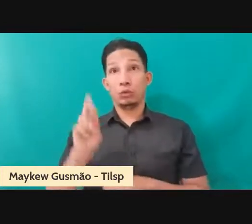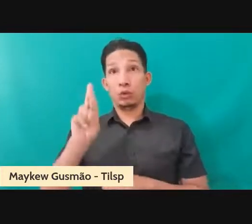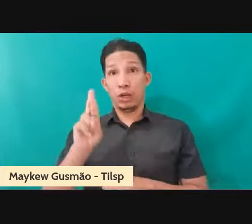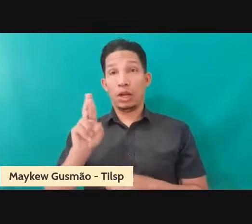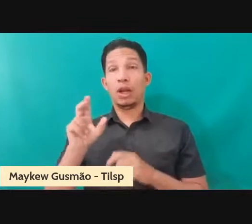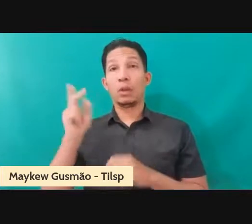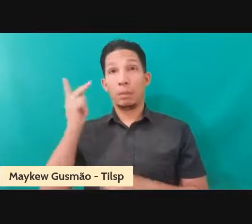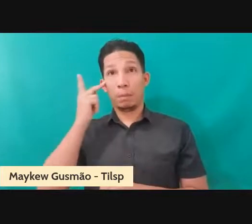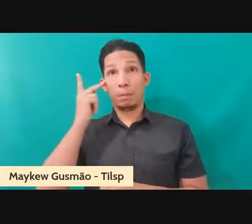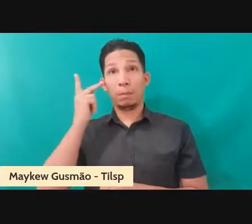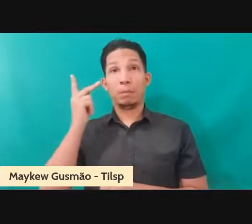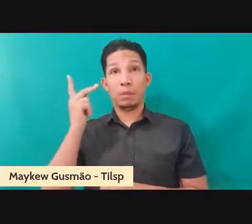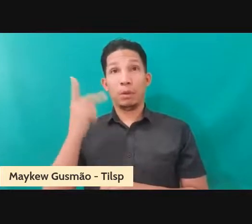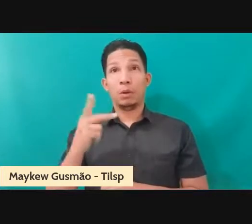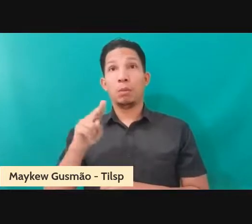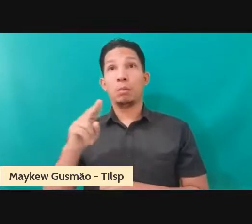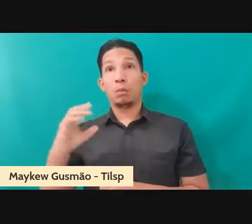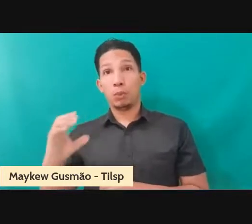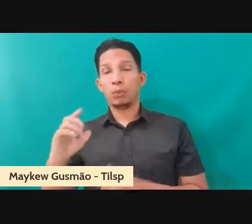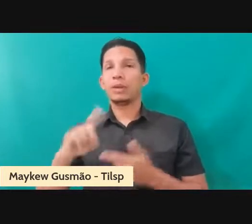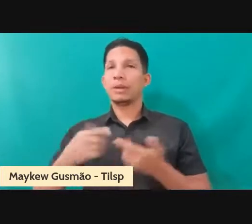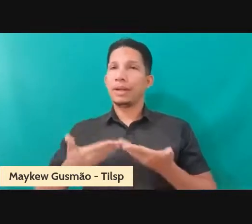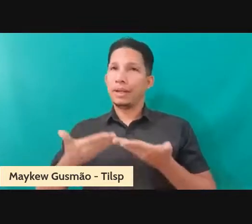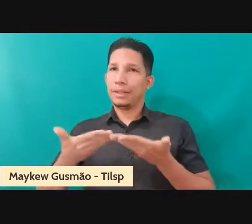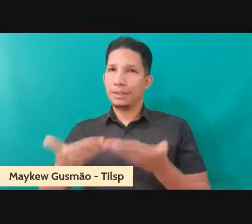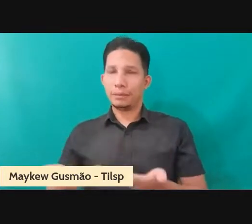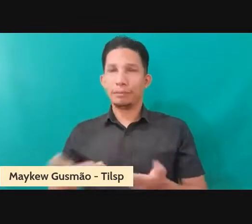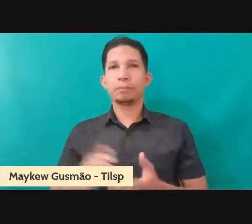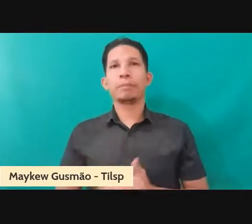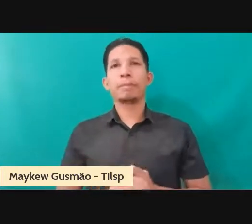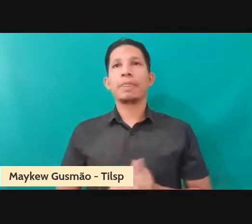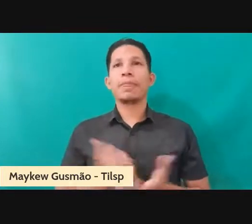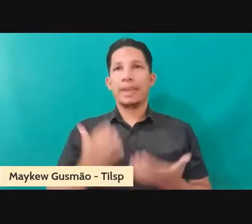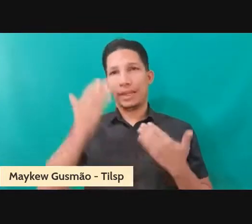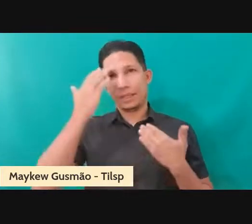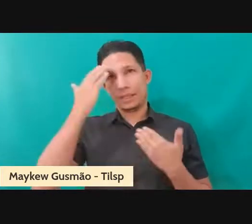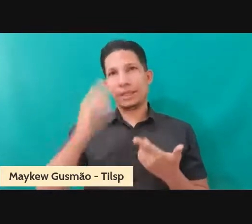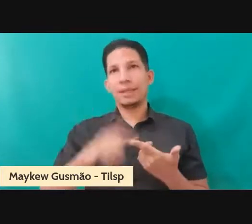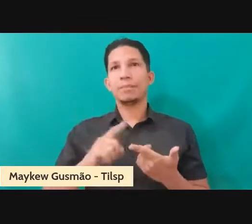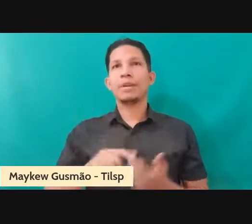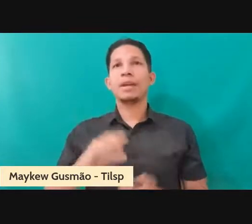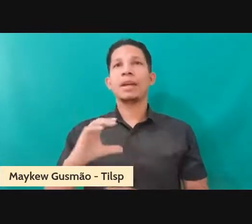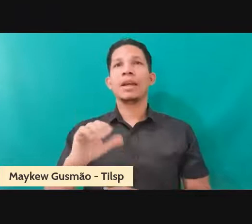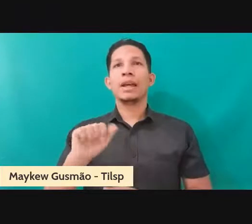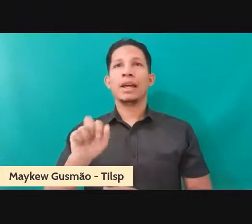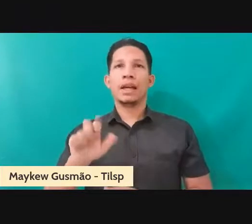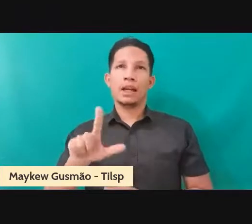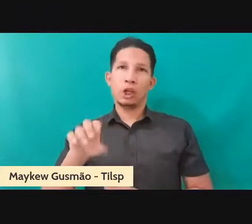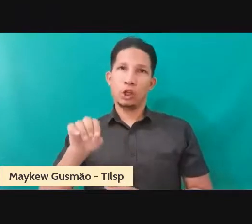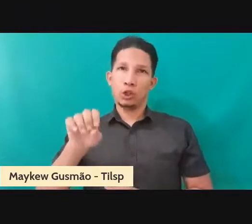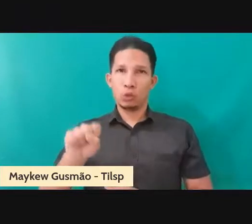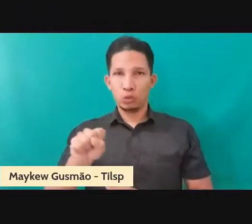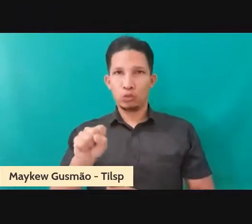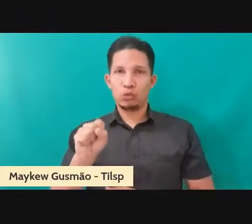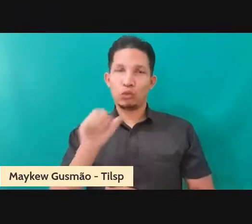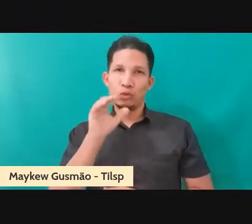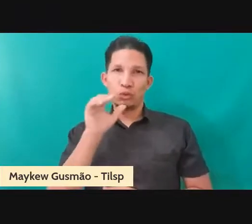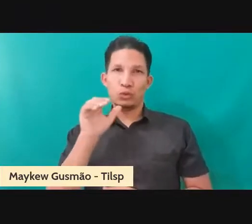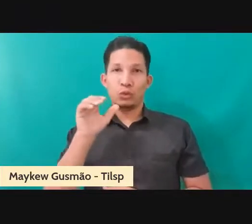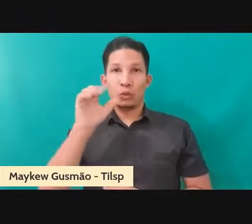agradecer o convite. Também quero agradecer ao Carlos pela gestão, por toda a